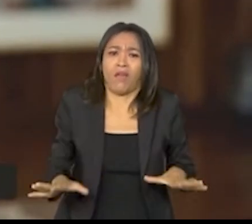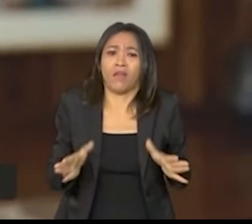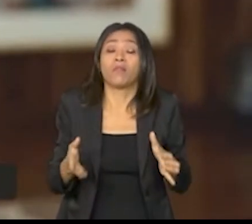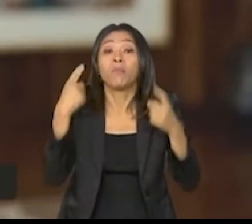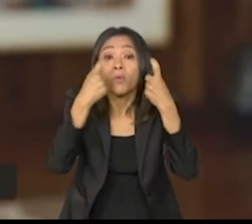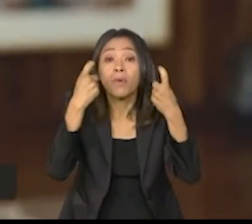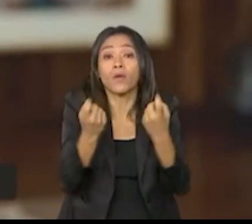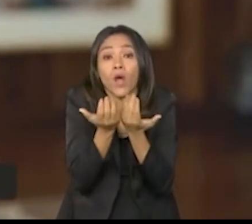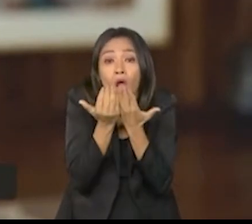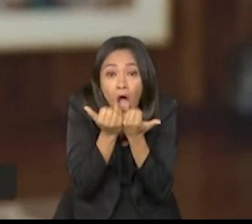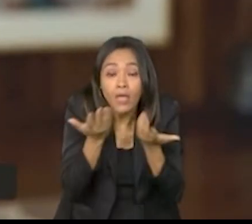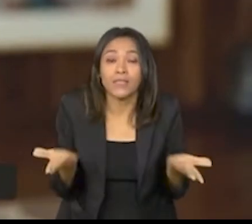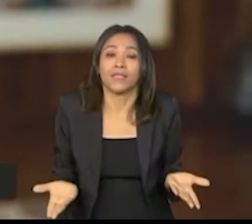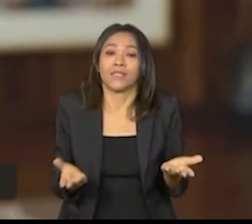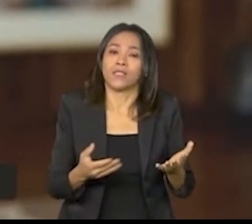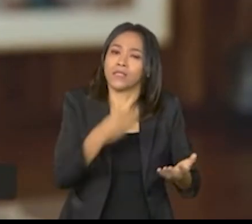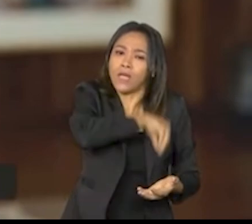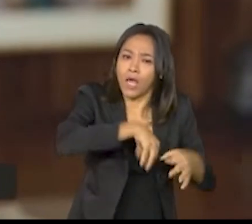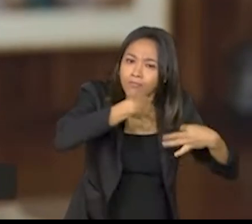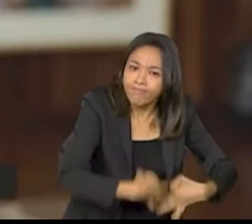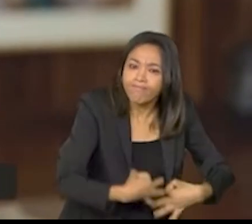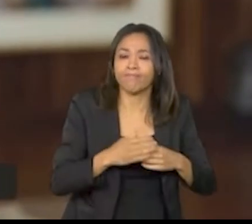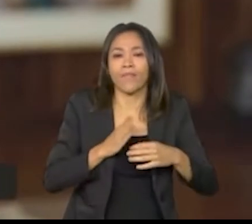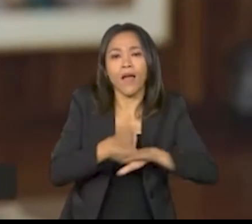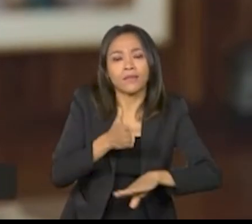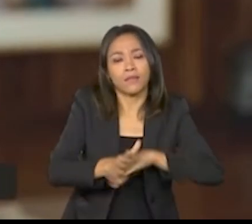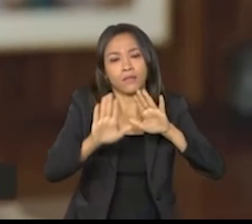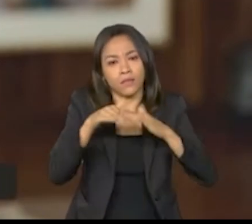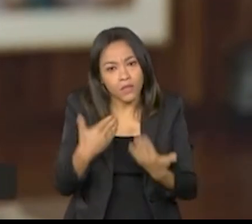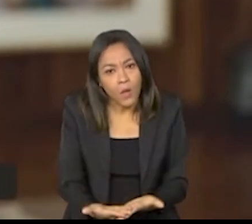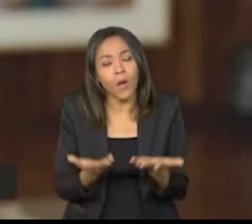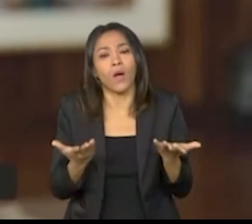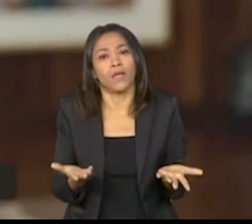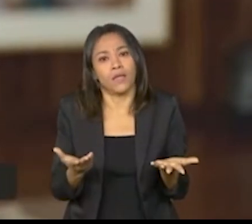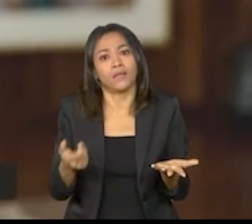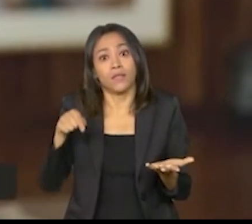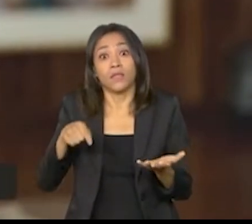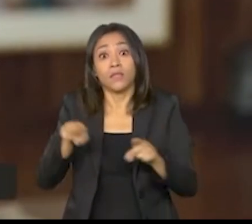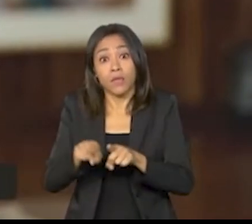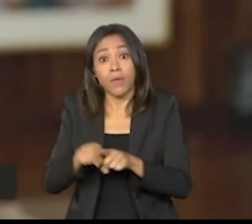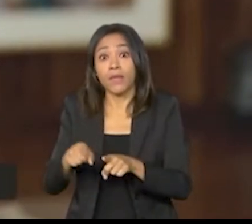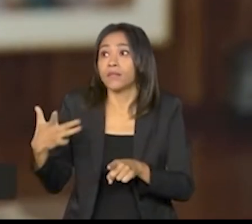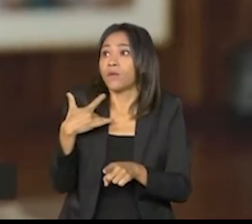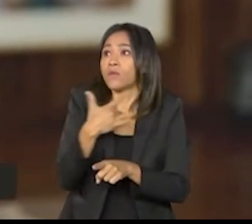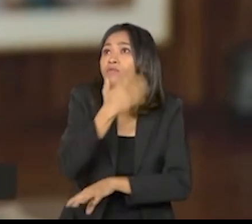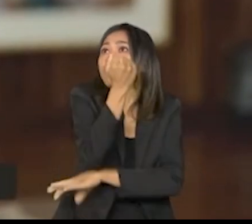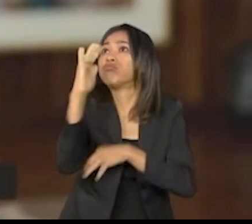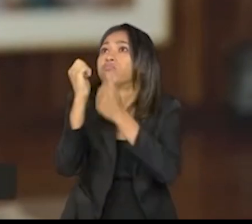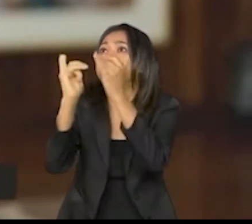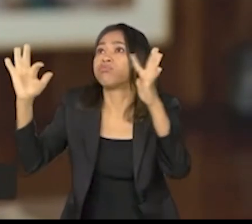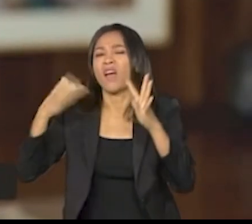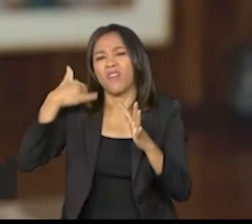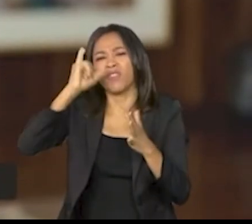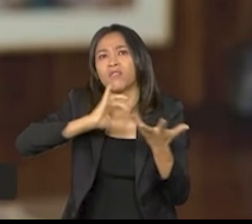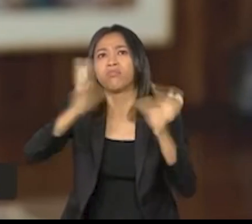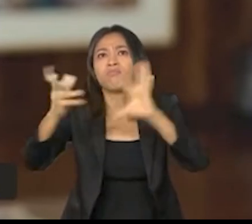Digno e escolas e hospitais públicos de acesso Universal e de qualidade é o meio ambiente sadio sem eventos climáticos